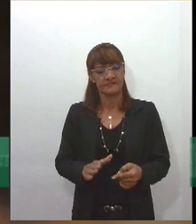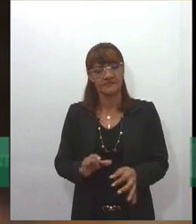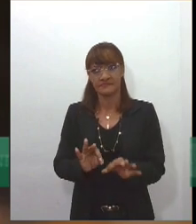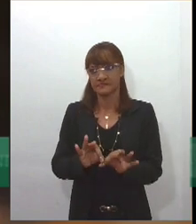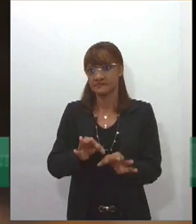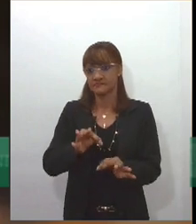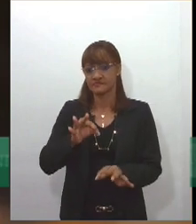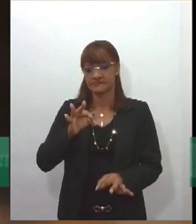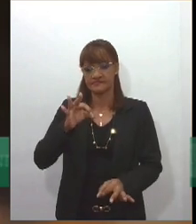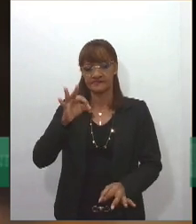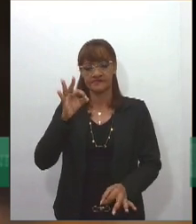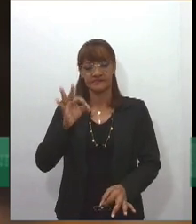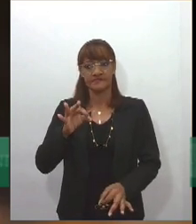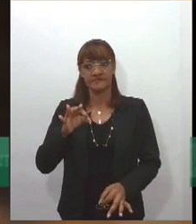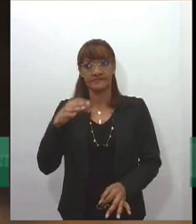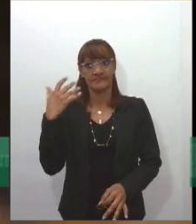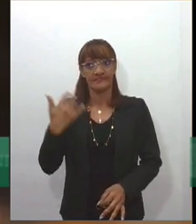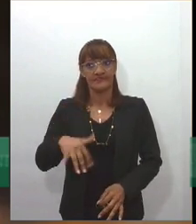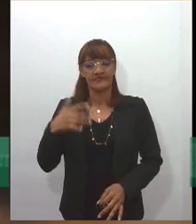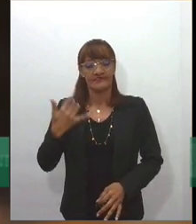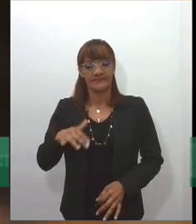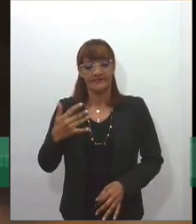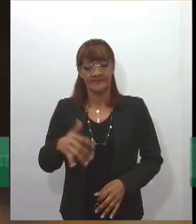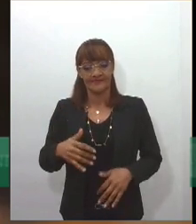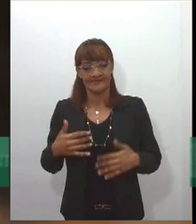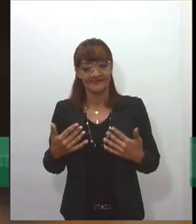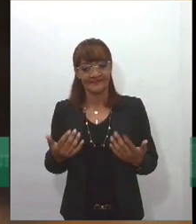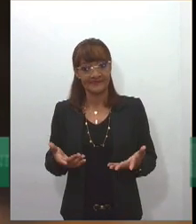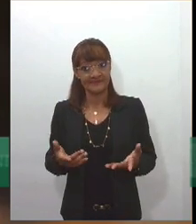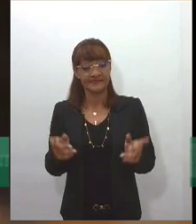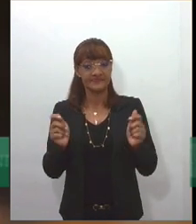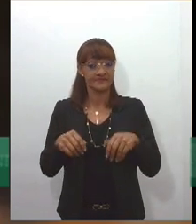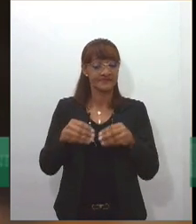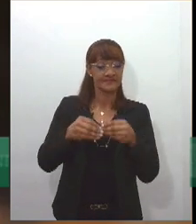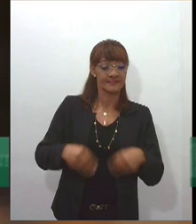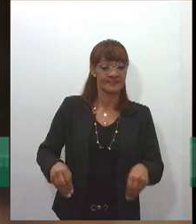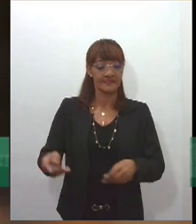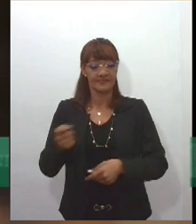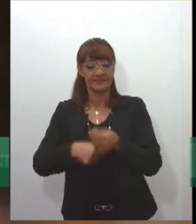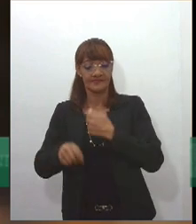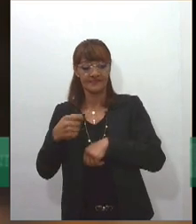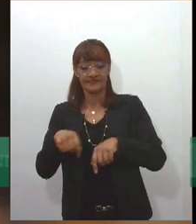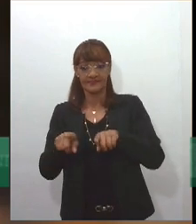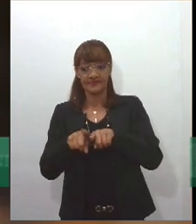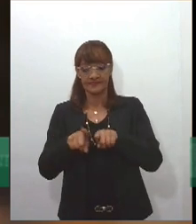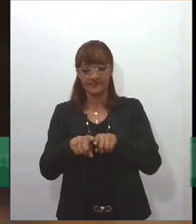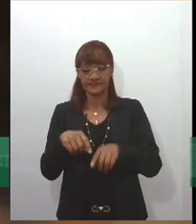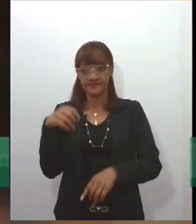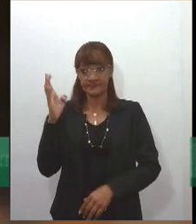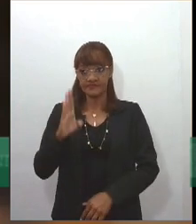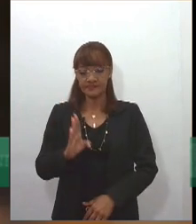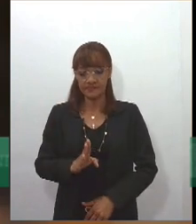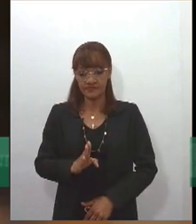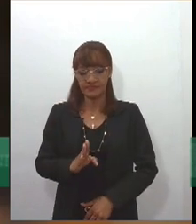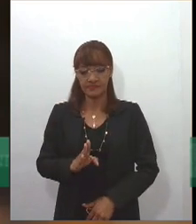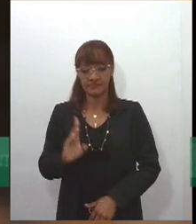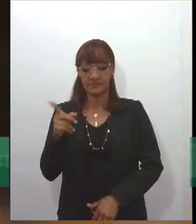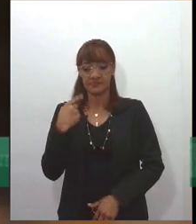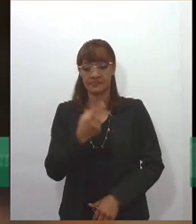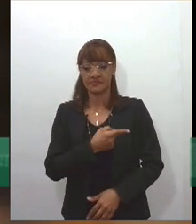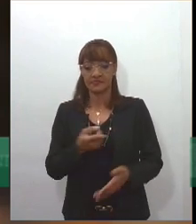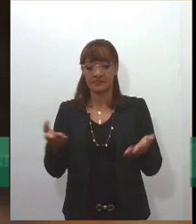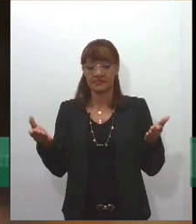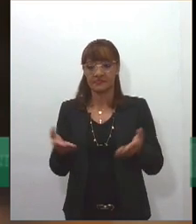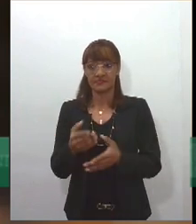muito polêmicos e que podem ser muito prejudiciais à economia brasileira eu acho que nós vamos viver um período de muita insegurança muita